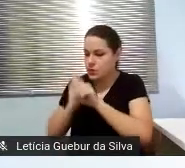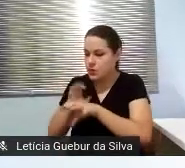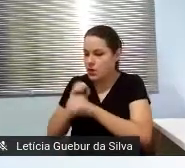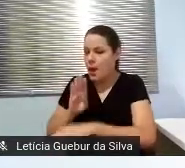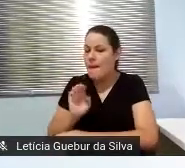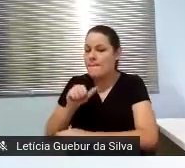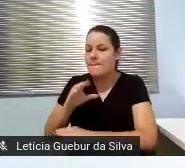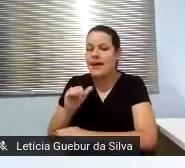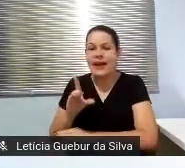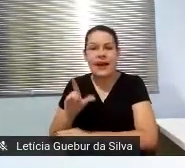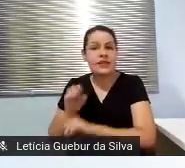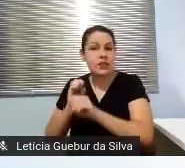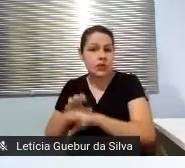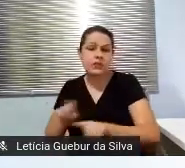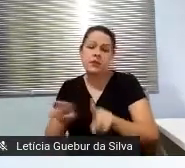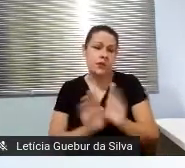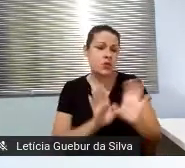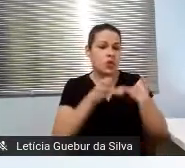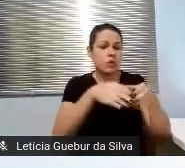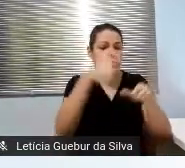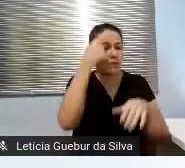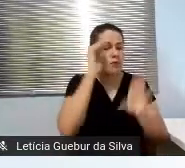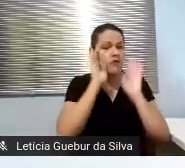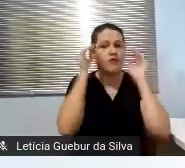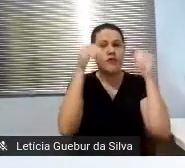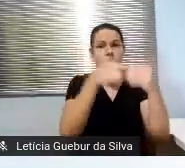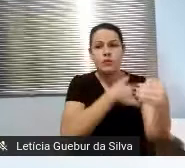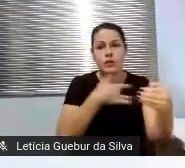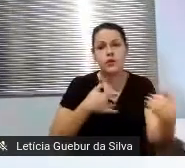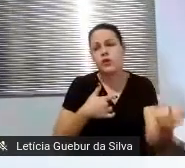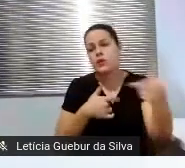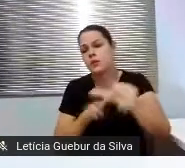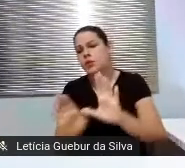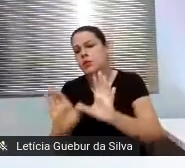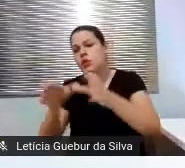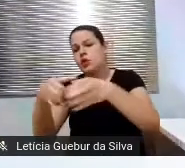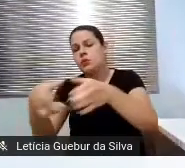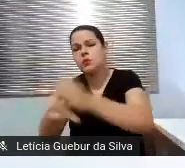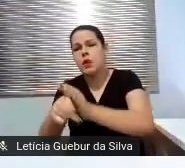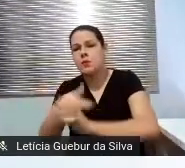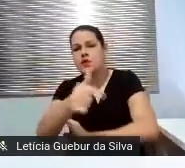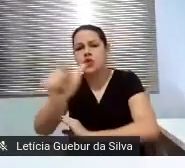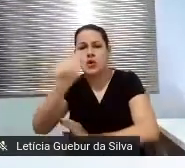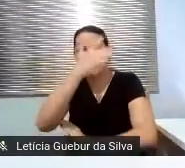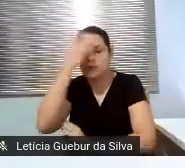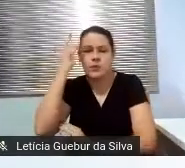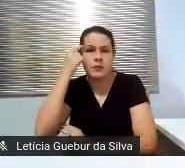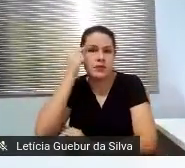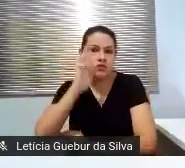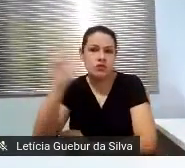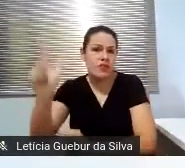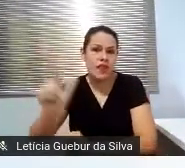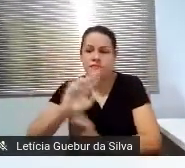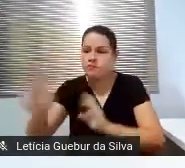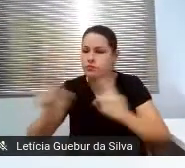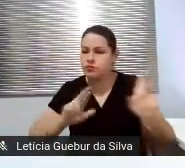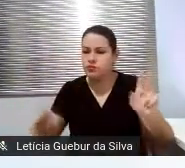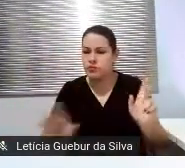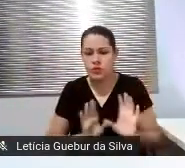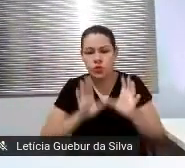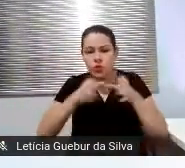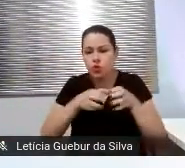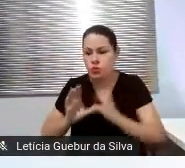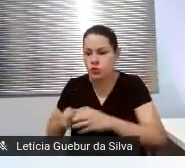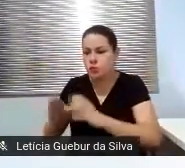uma bancada de saúde, como temos uma bancada de trabalhadores, como temos uma bancada, enfim, de vários grupos da